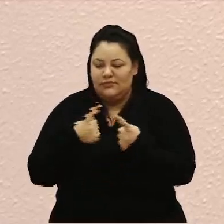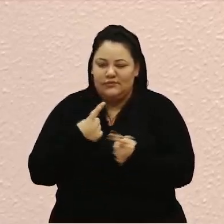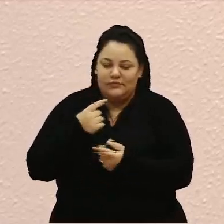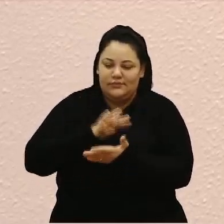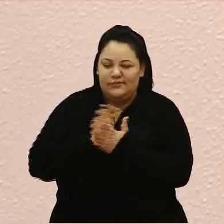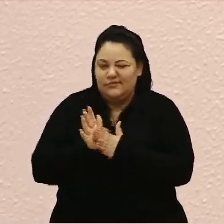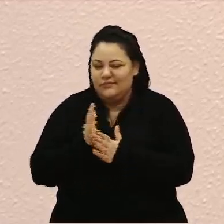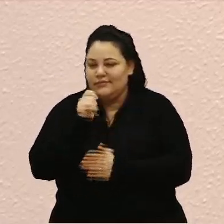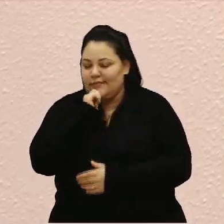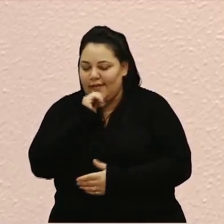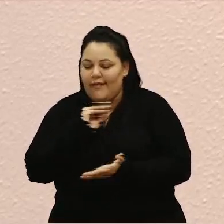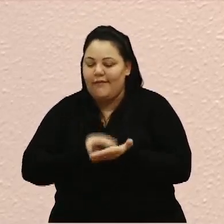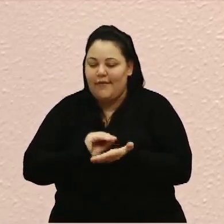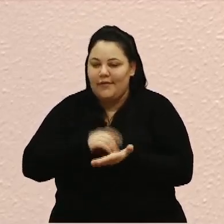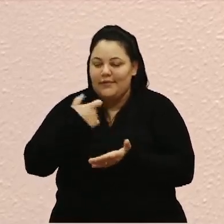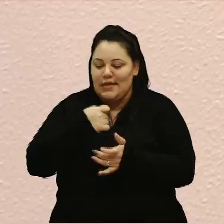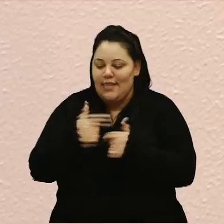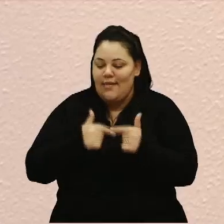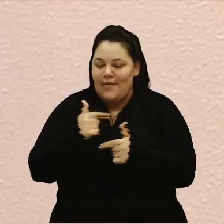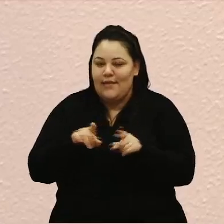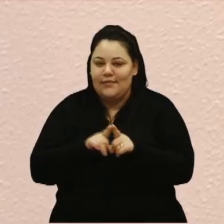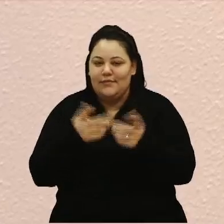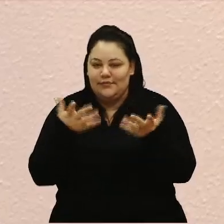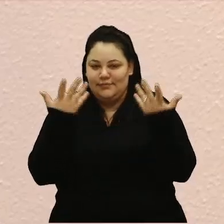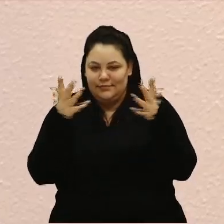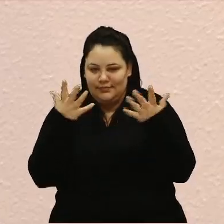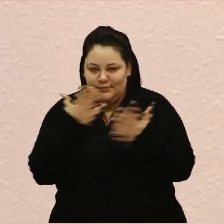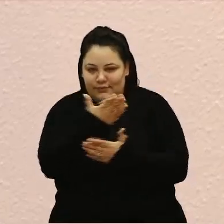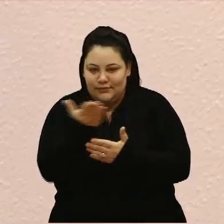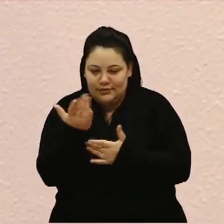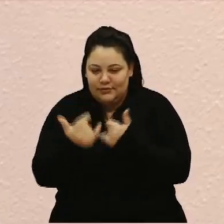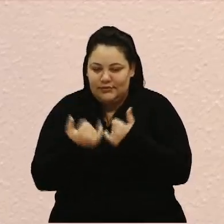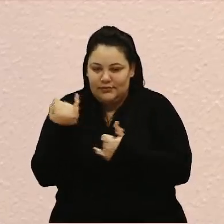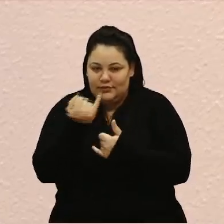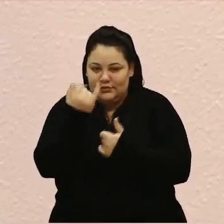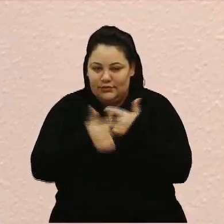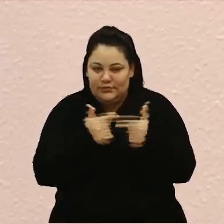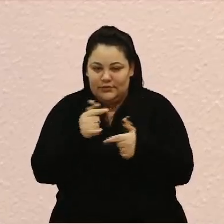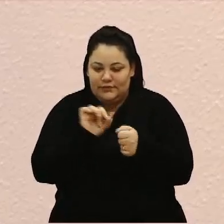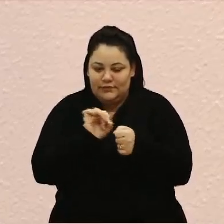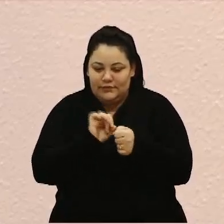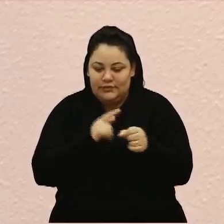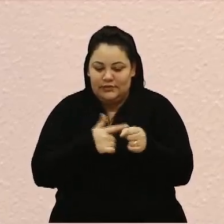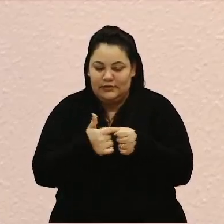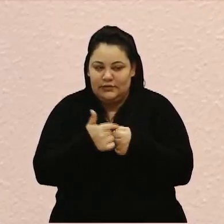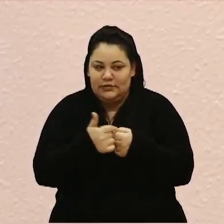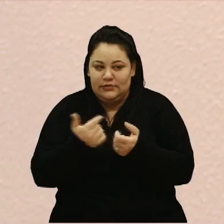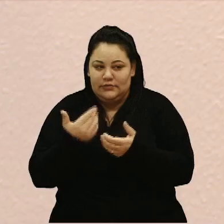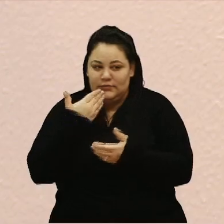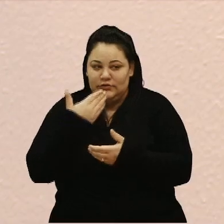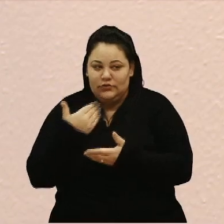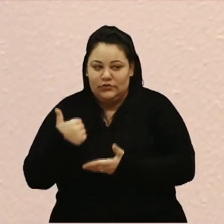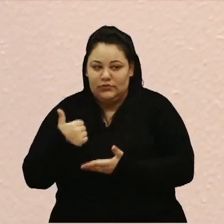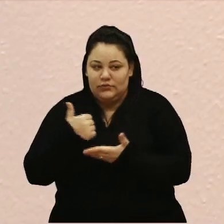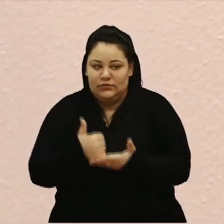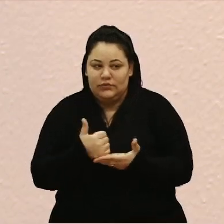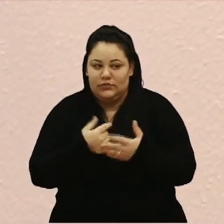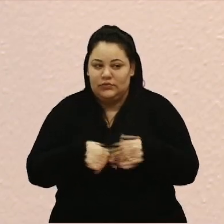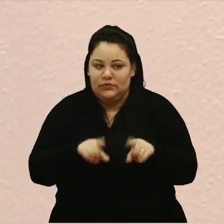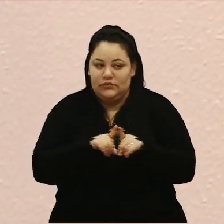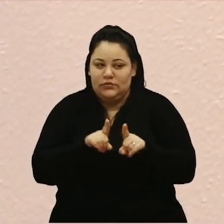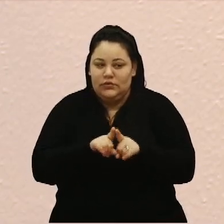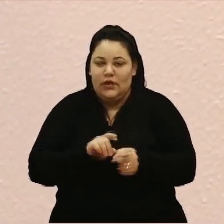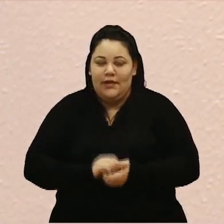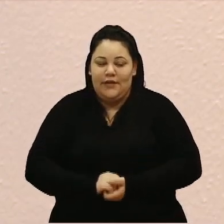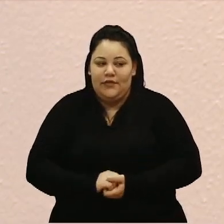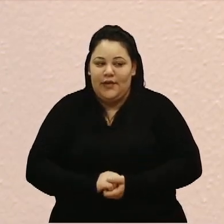ser trabalhadas. Então, parabenizar vocês, gurias, pelo importante trabalho que fazem na nossa cidade e contem com o apoio aqui das mulheres e dos homens dessa casa